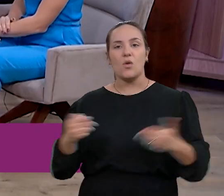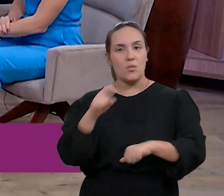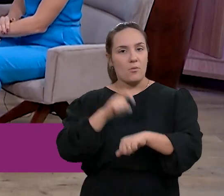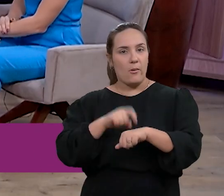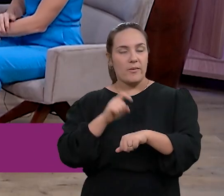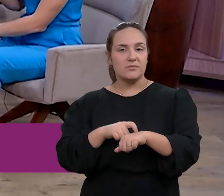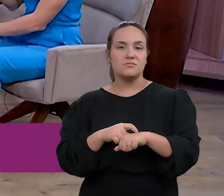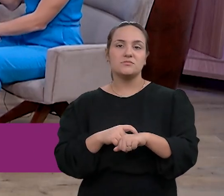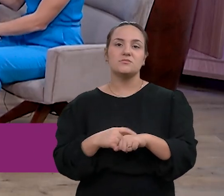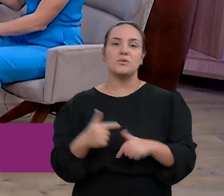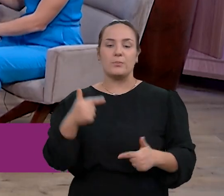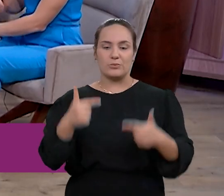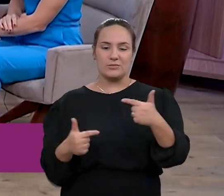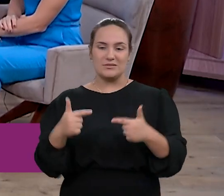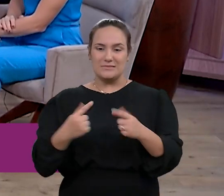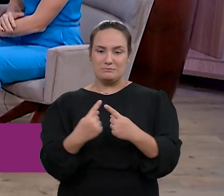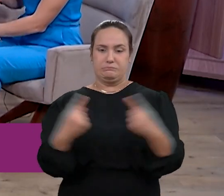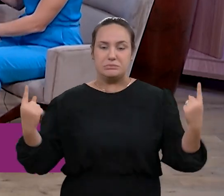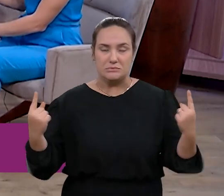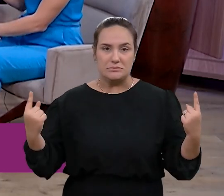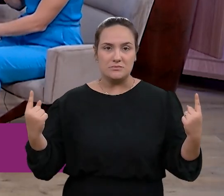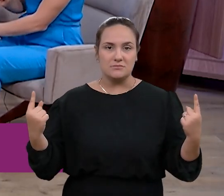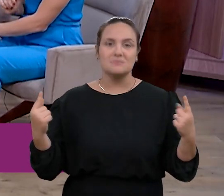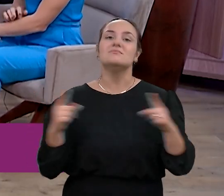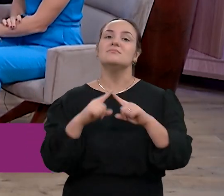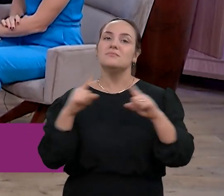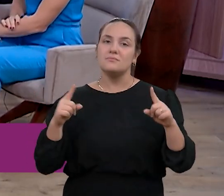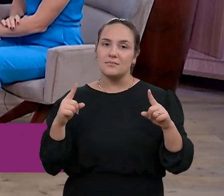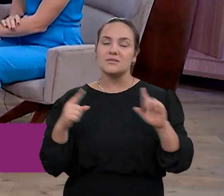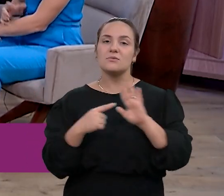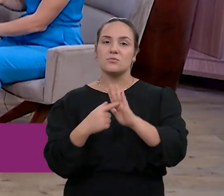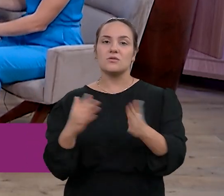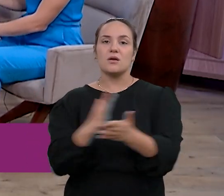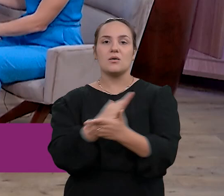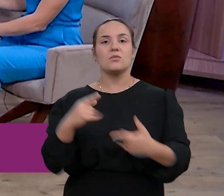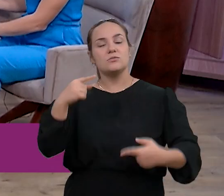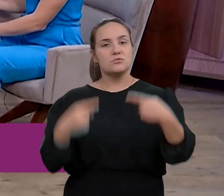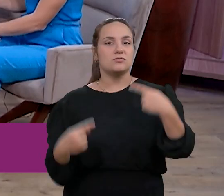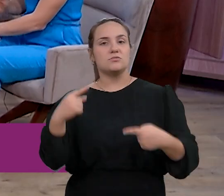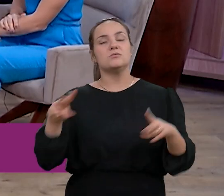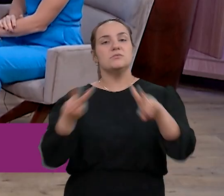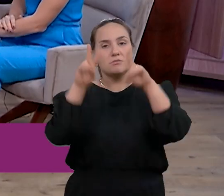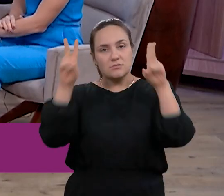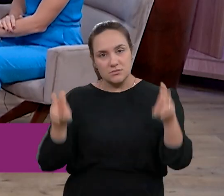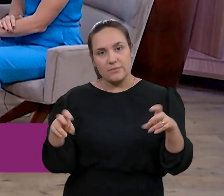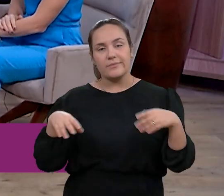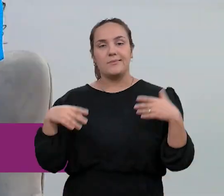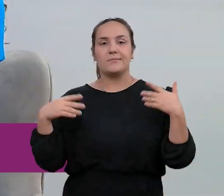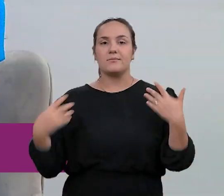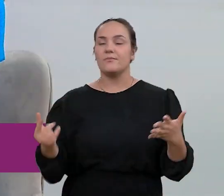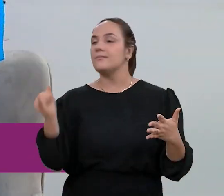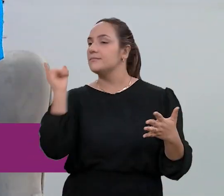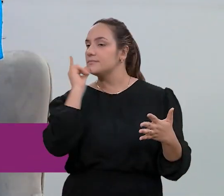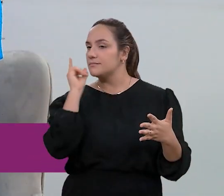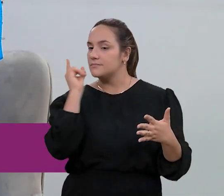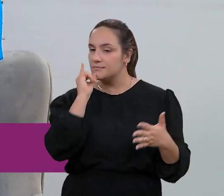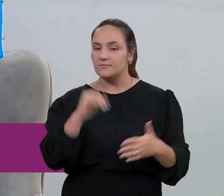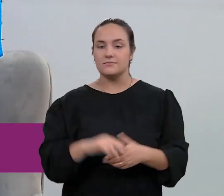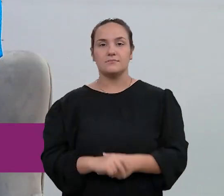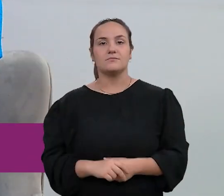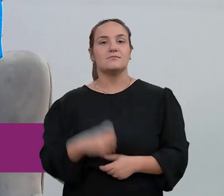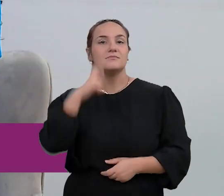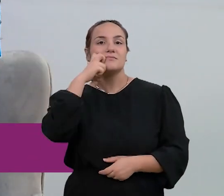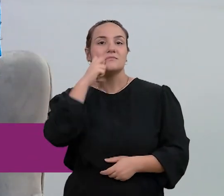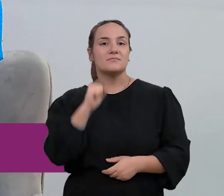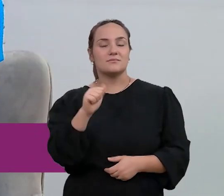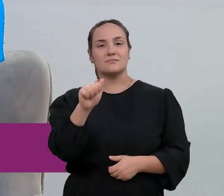que político polarizado mas que traz à tona algumas discussões que são importantes de serem refletidas né A questão da